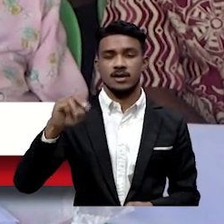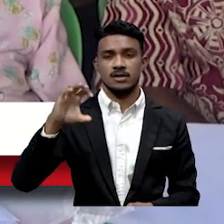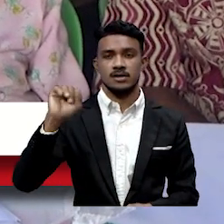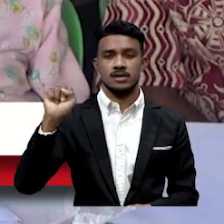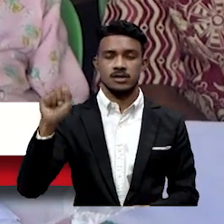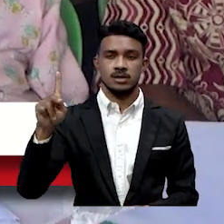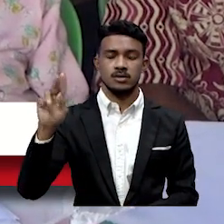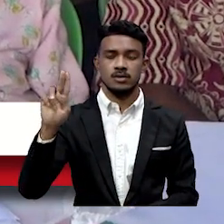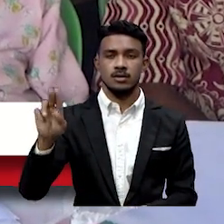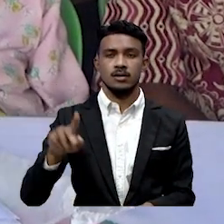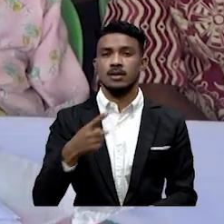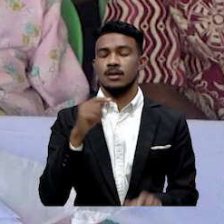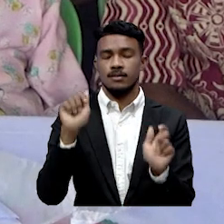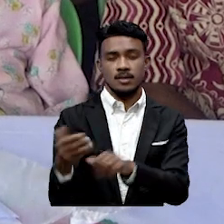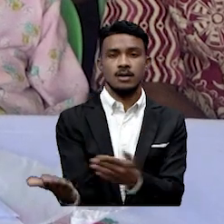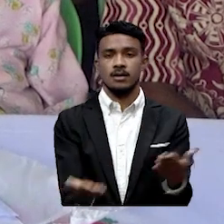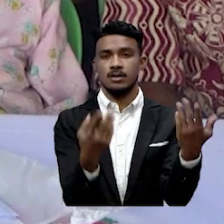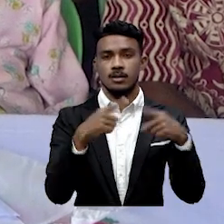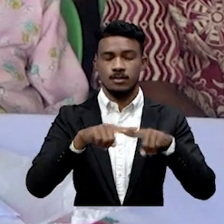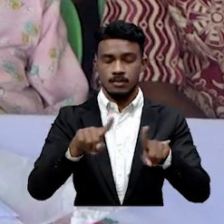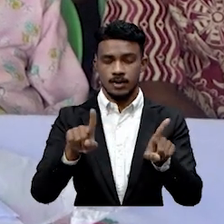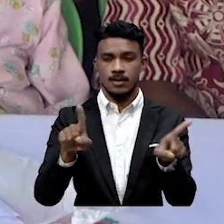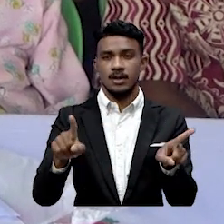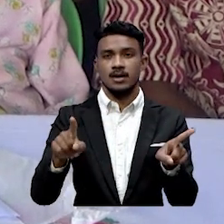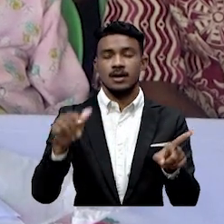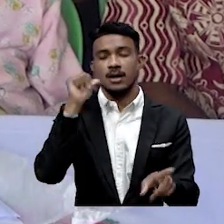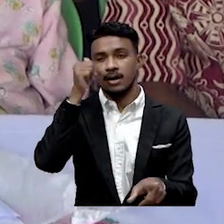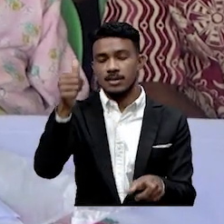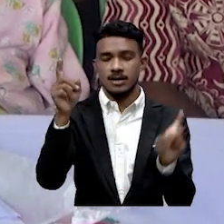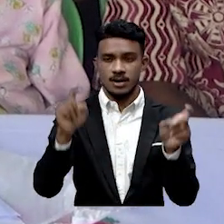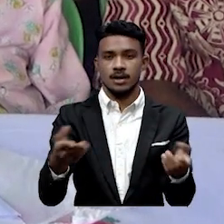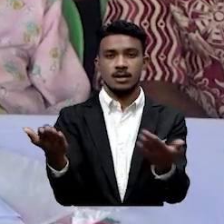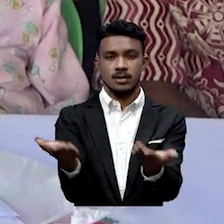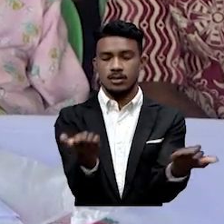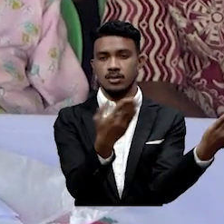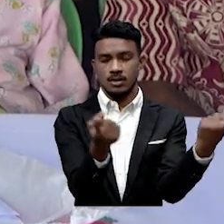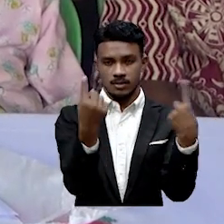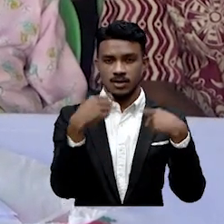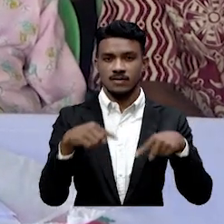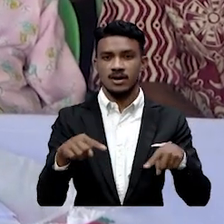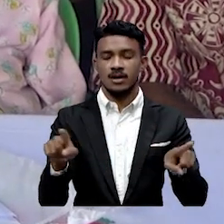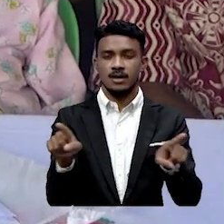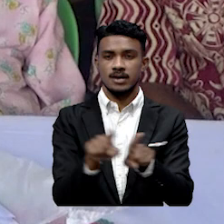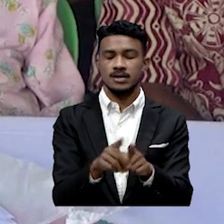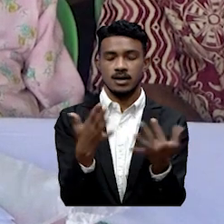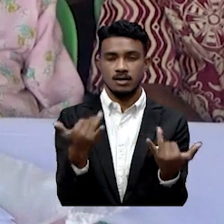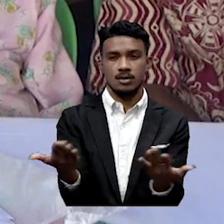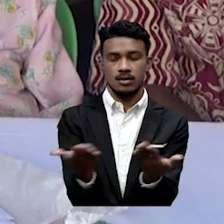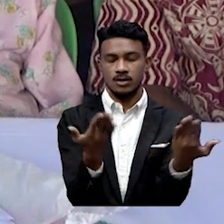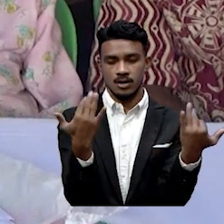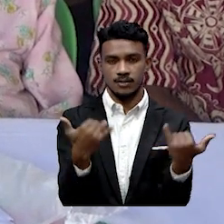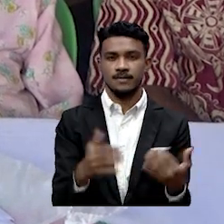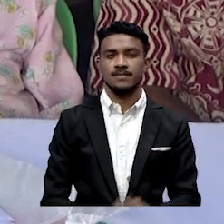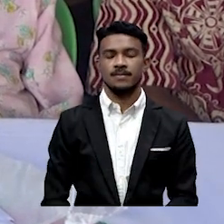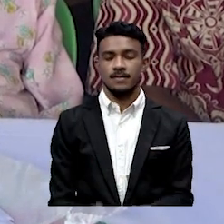ba mas Aban tem que lori fila fali, mai hanesan o mai lori na dauni.